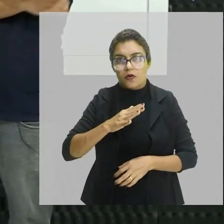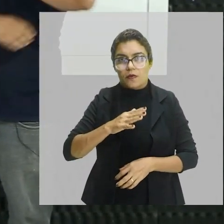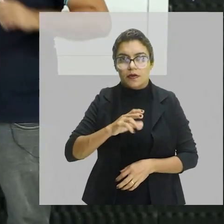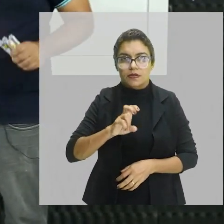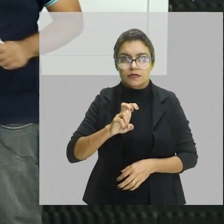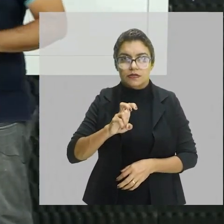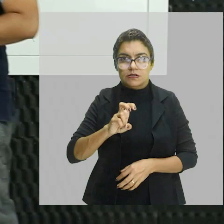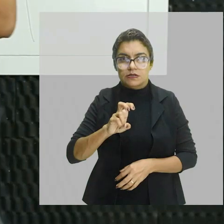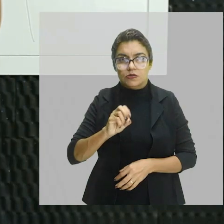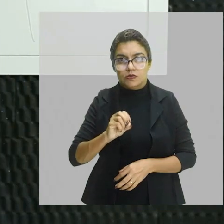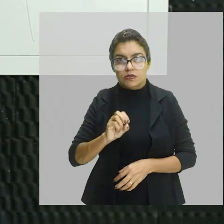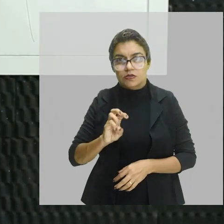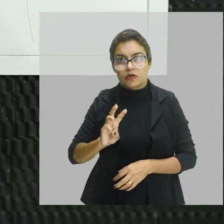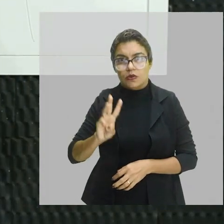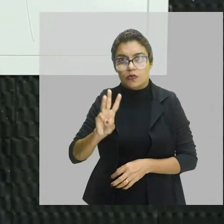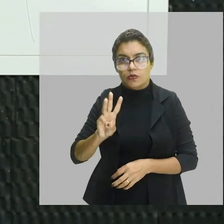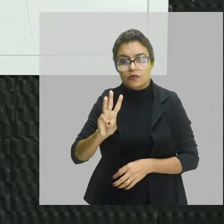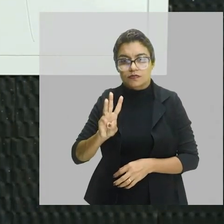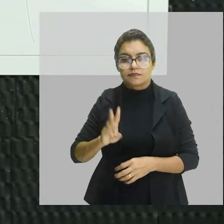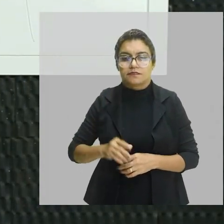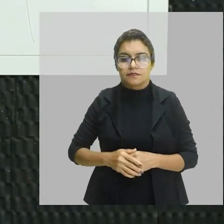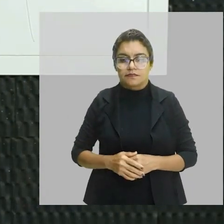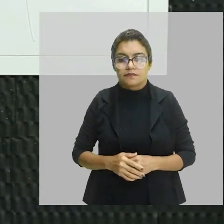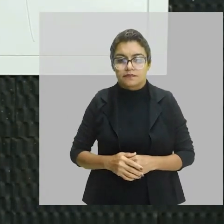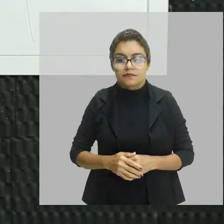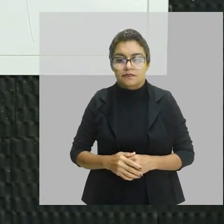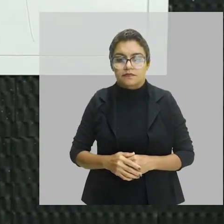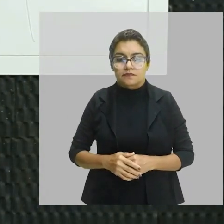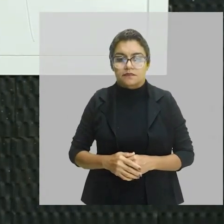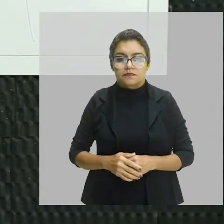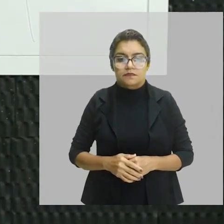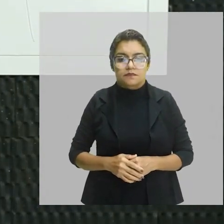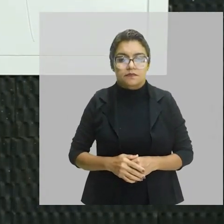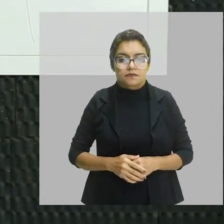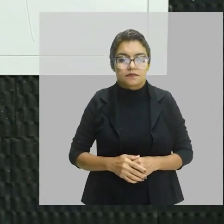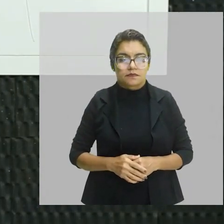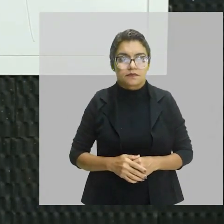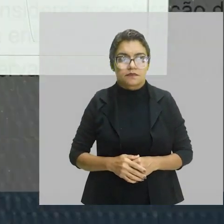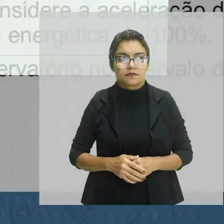50 watts, tá ok? Então,